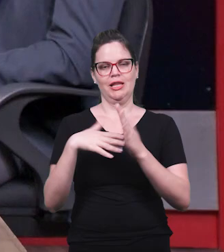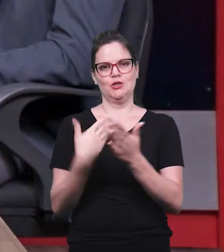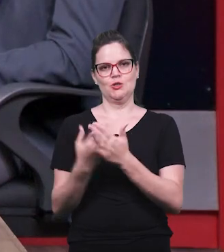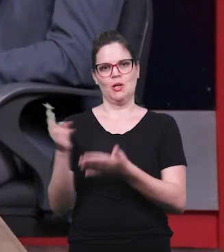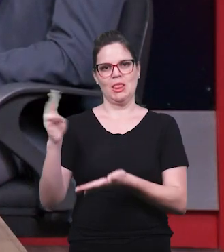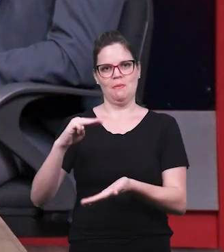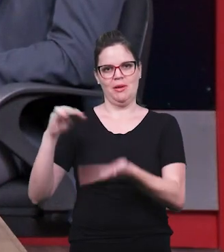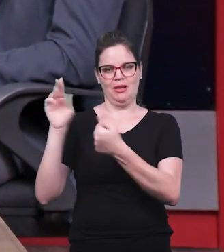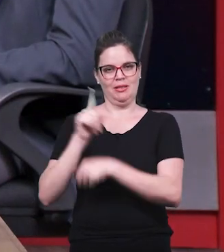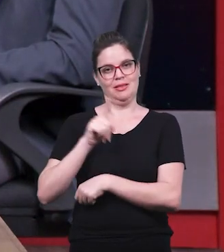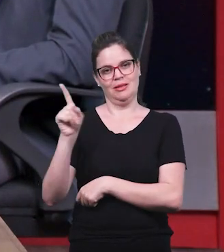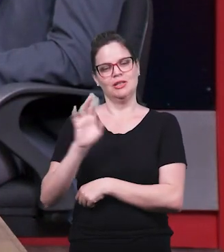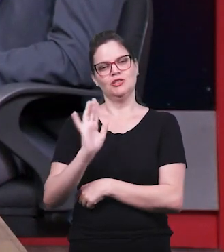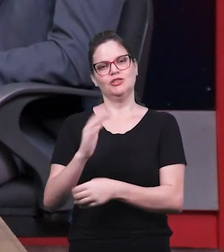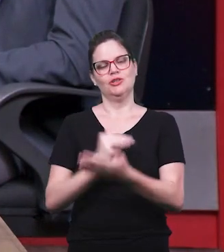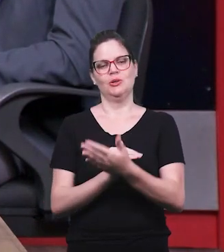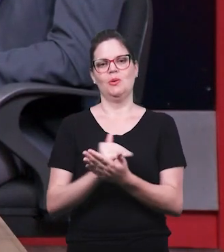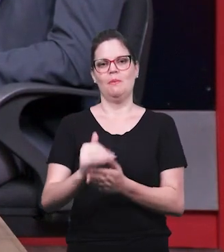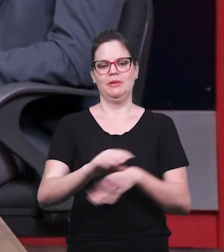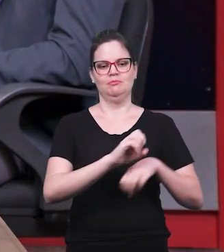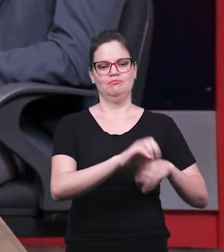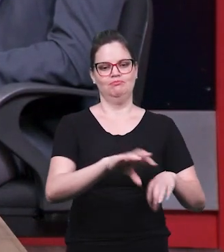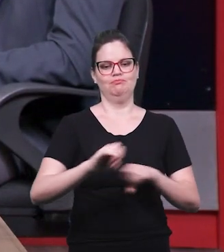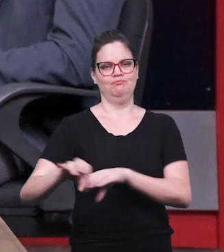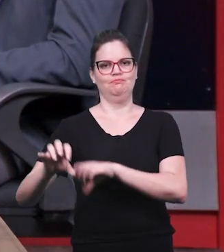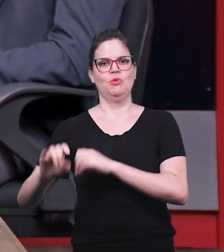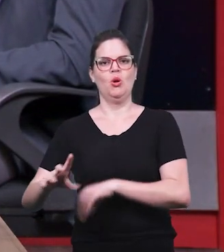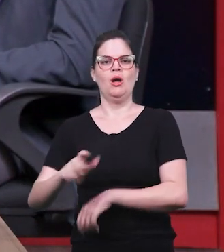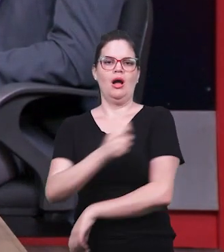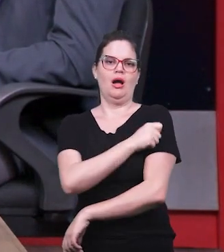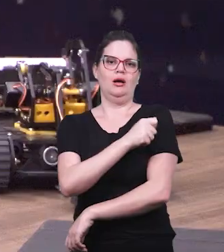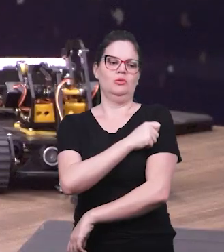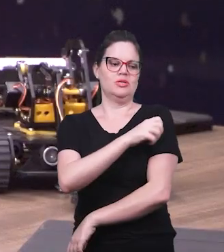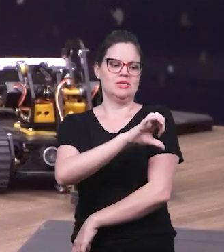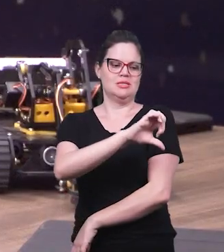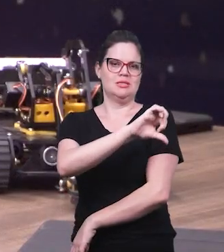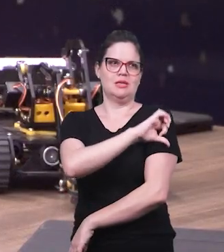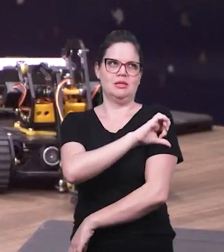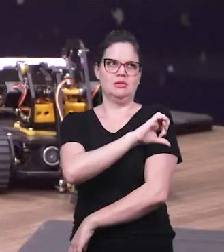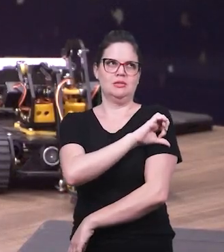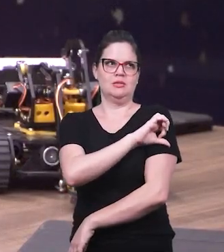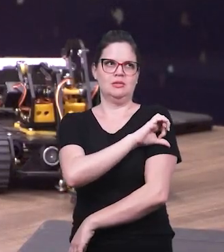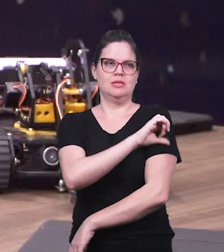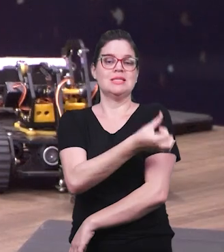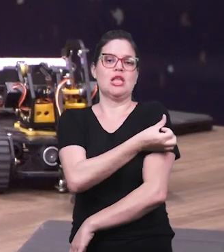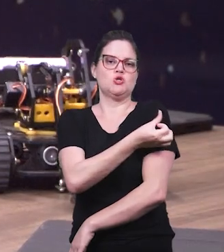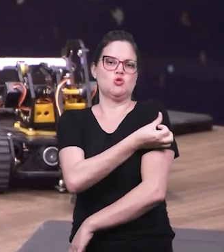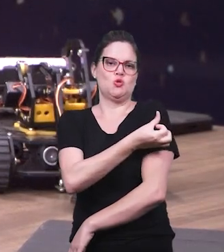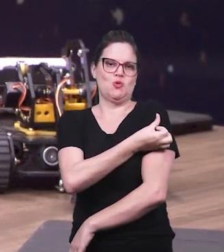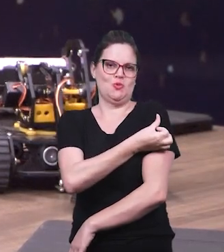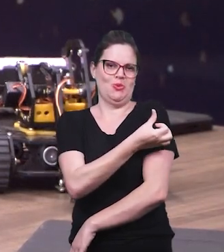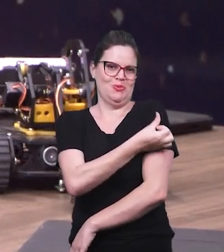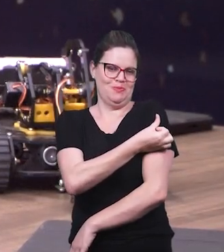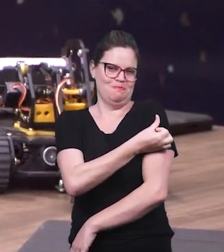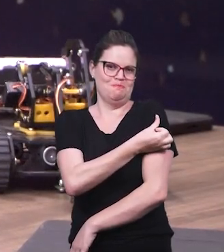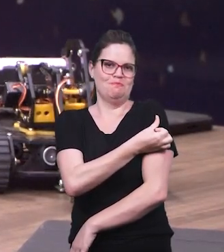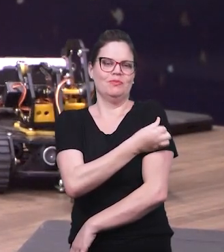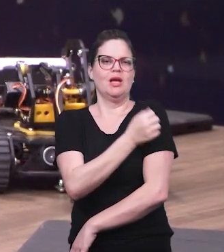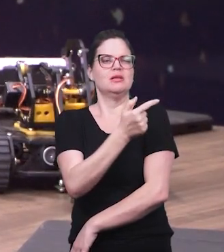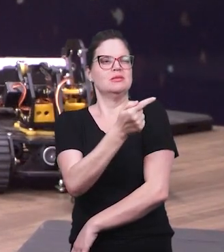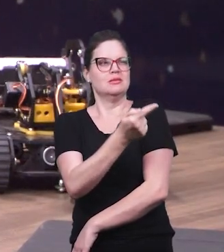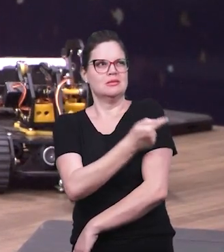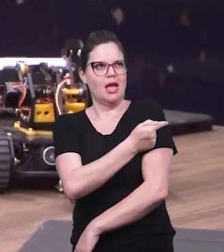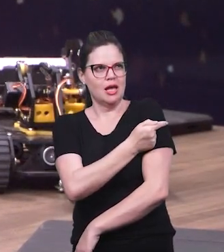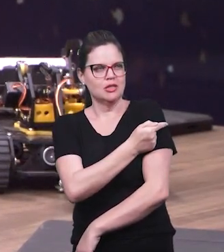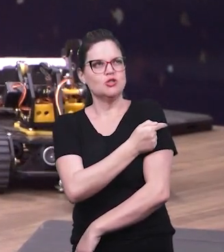gente já começa a iniciar os alunos já no 6º ano. A gente já fala um pouco de eletrônica básica, no 7º ano a